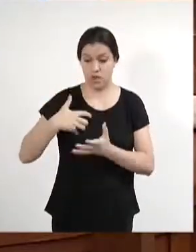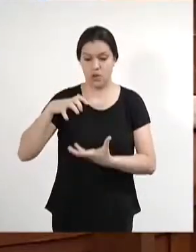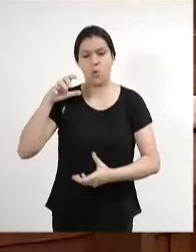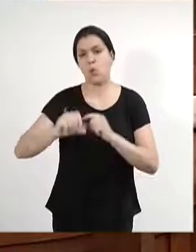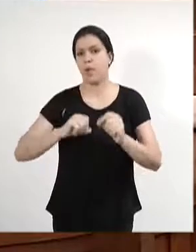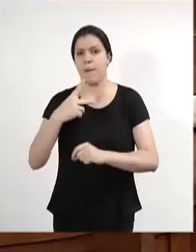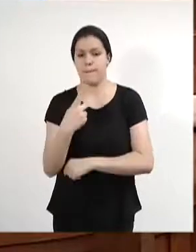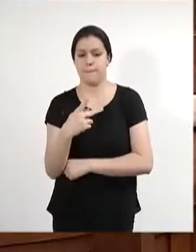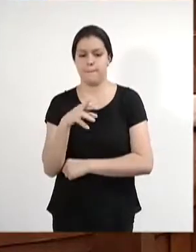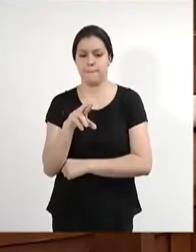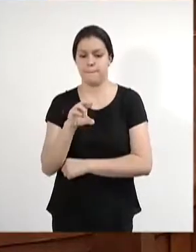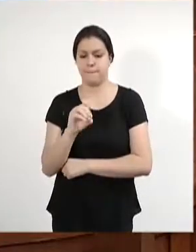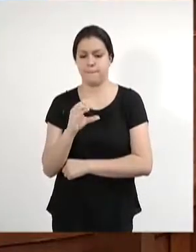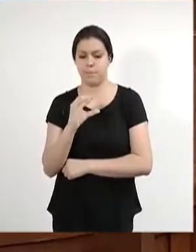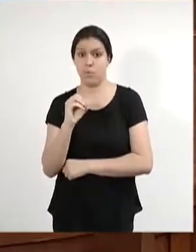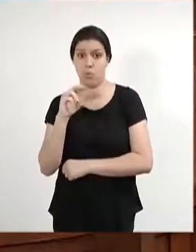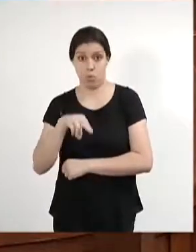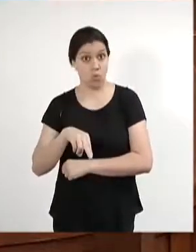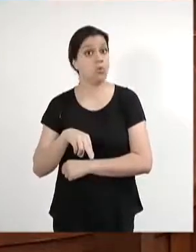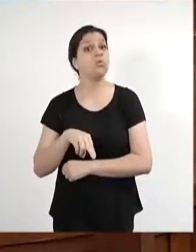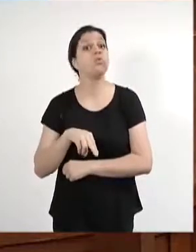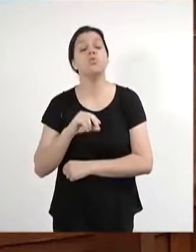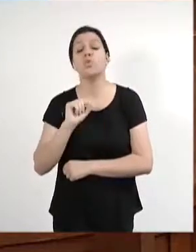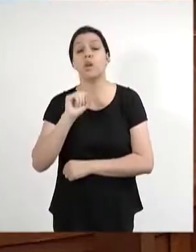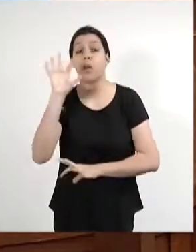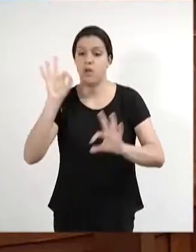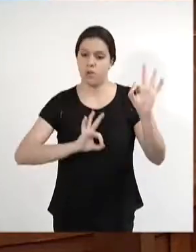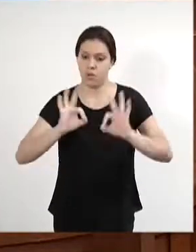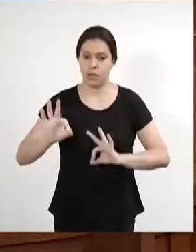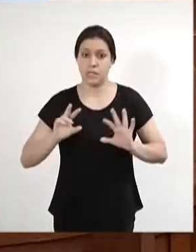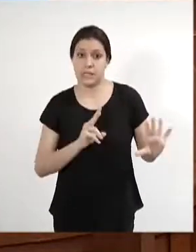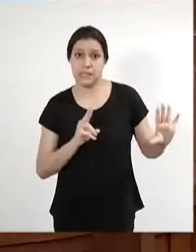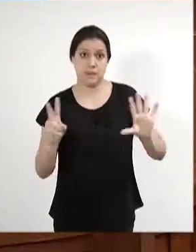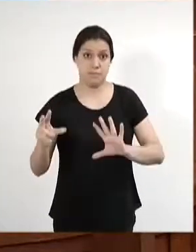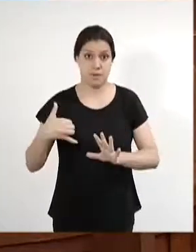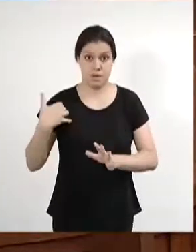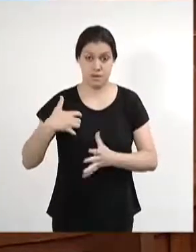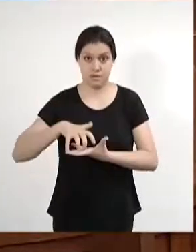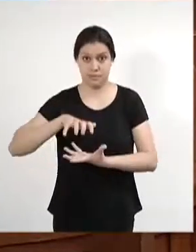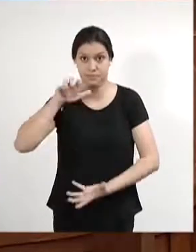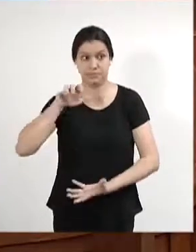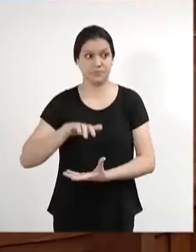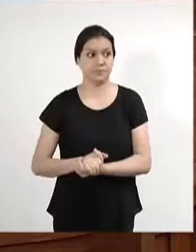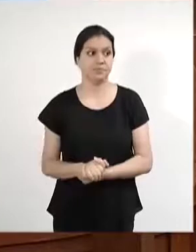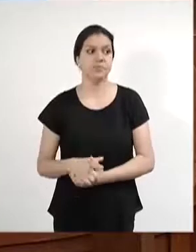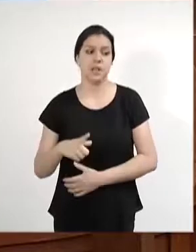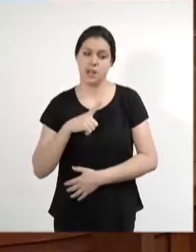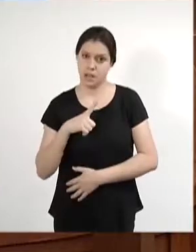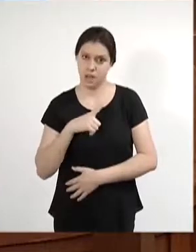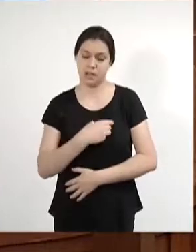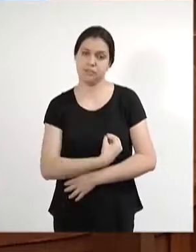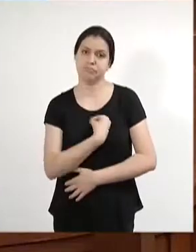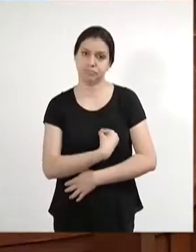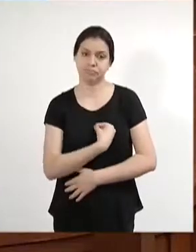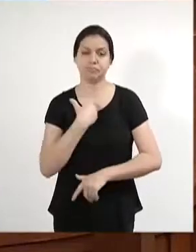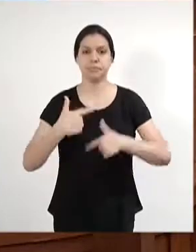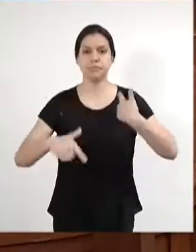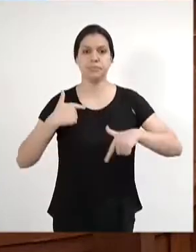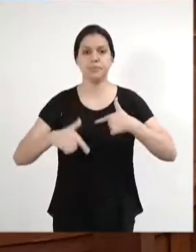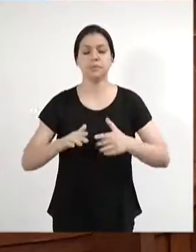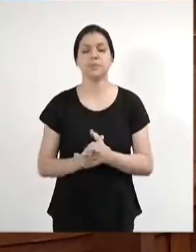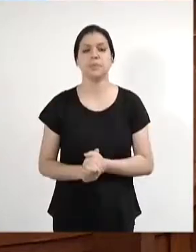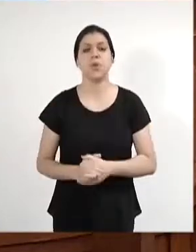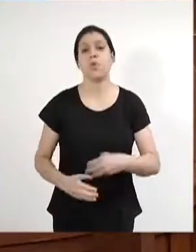do Idoso, vai ter a sua participação